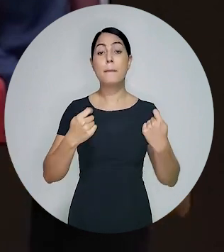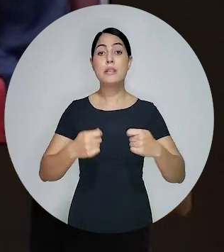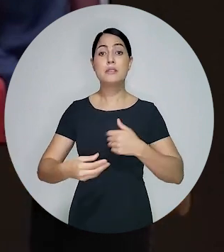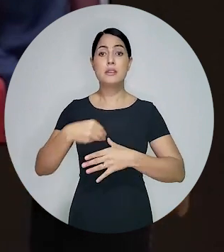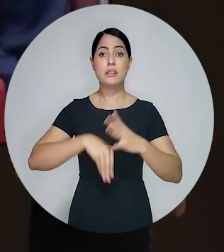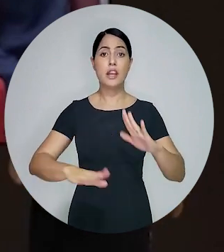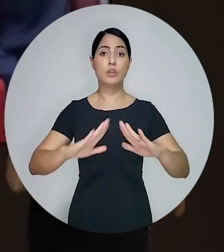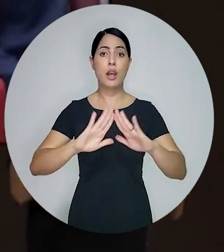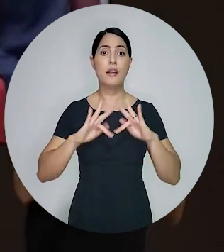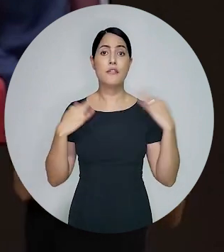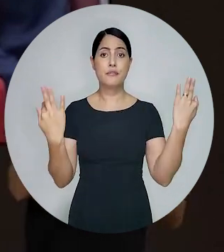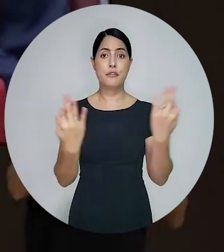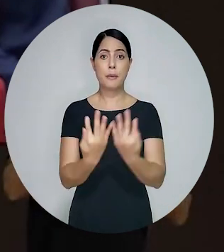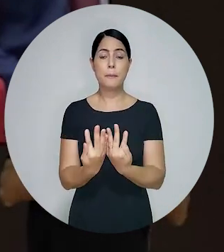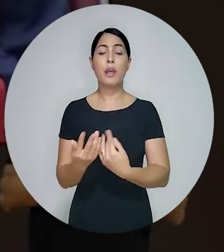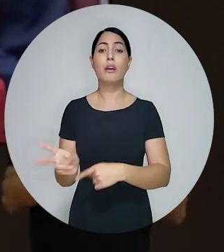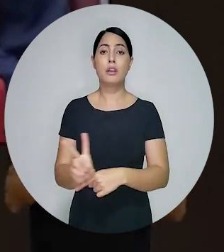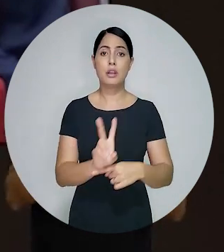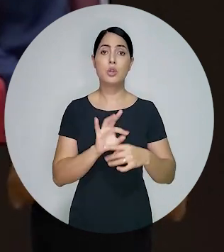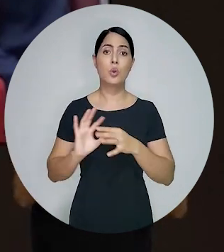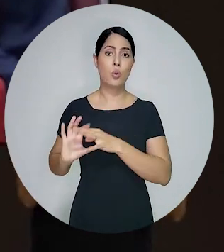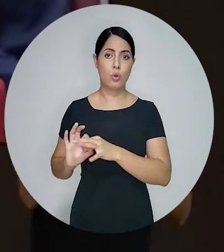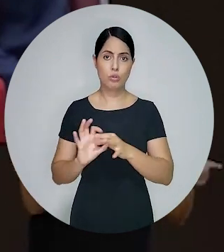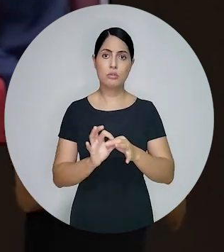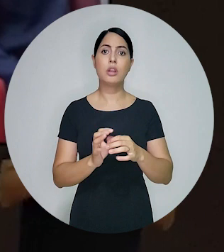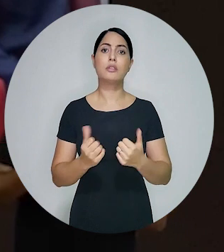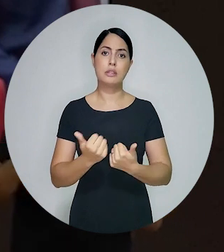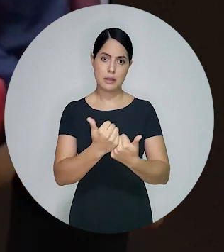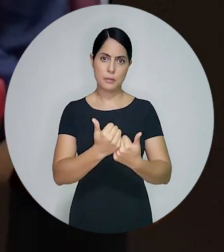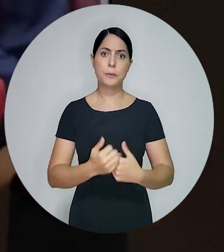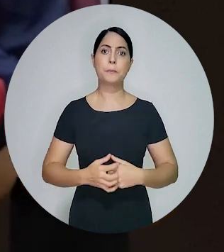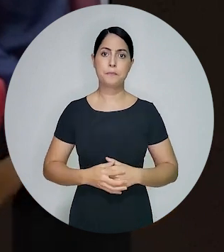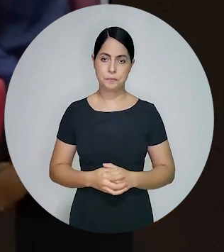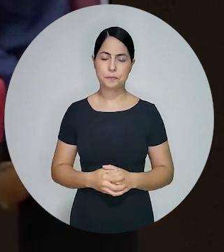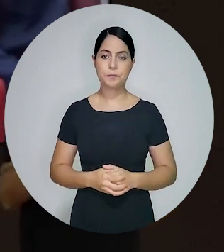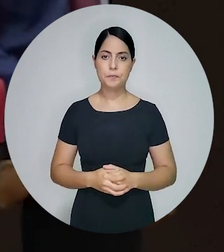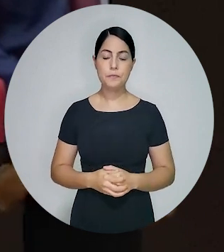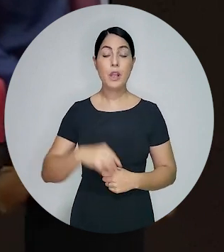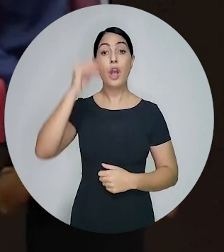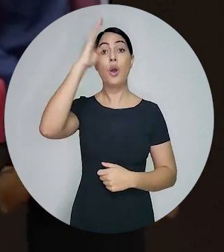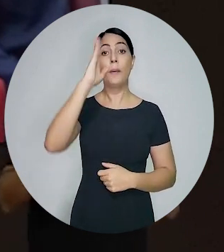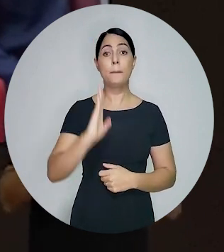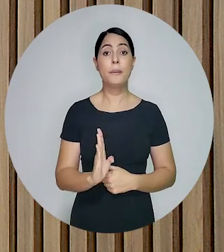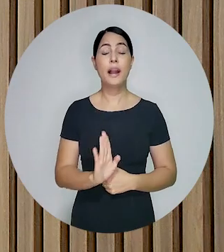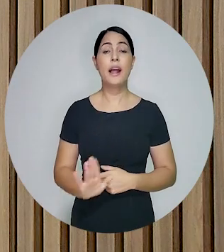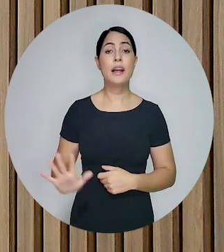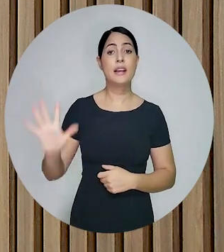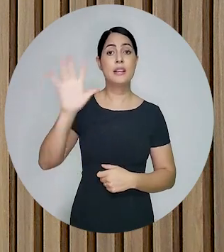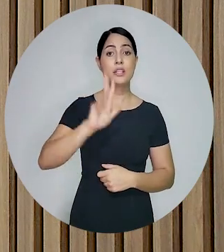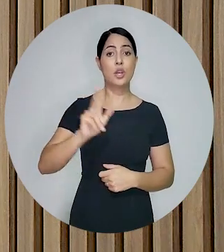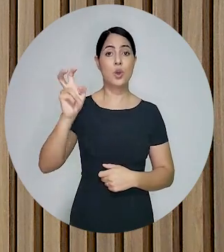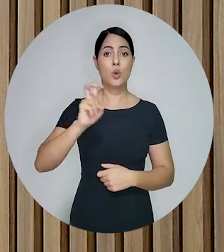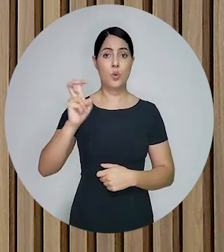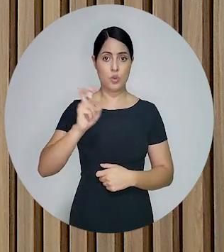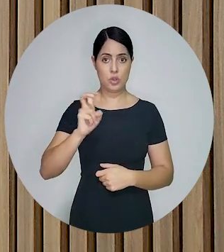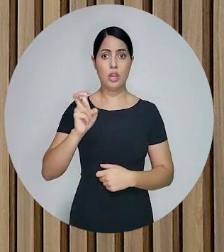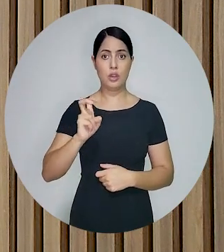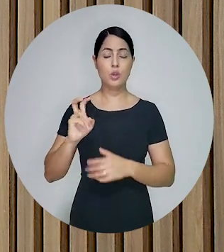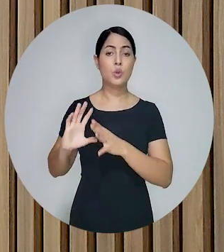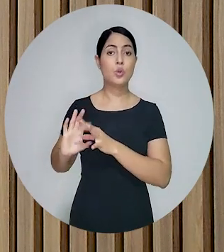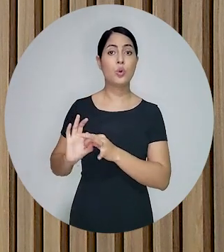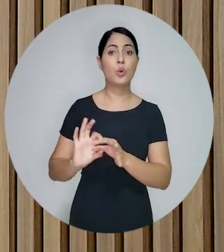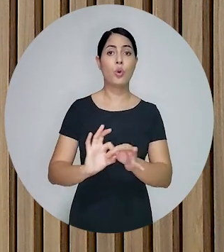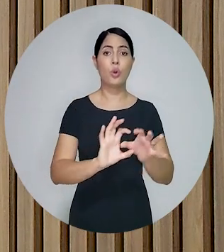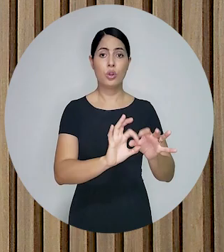famílias e com uma reintegração social dessas famílias que são violentadas. O Brasil está no 5º